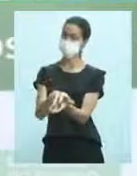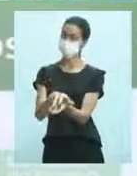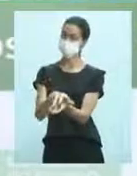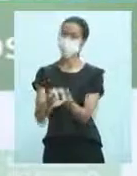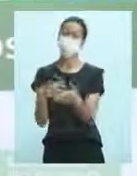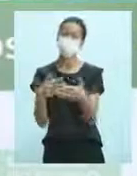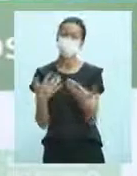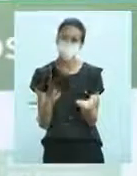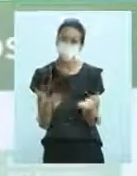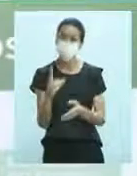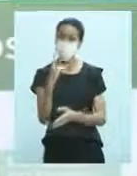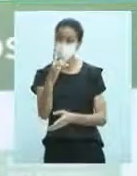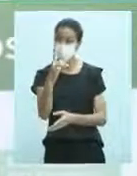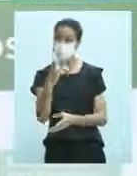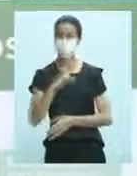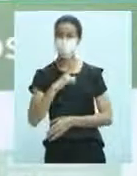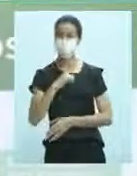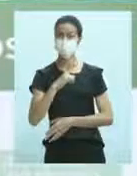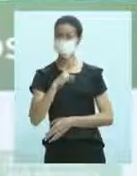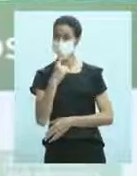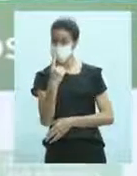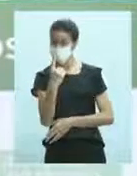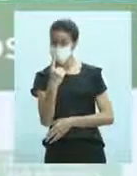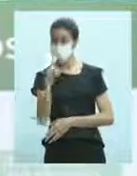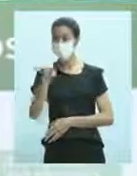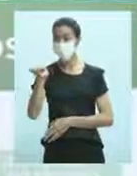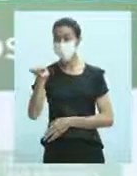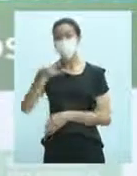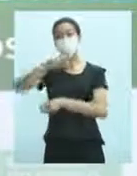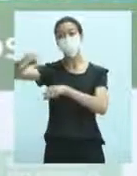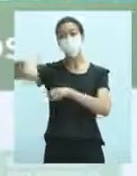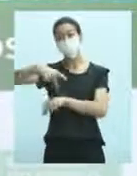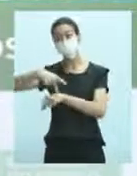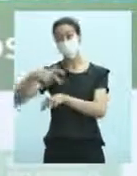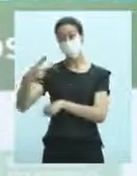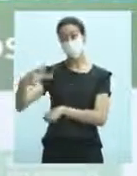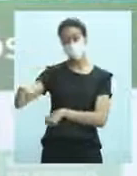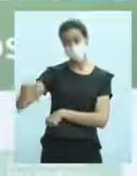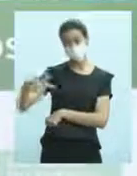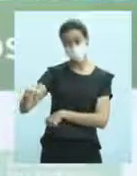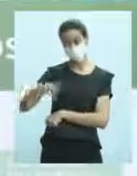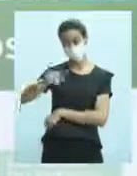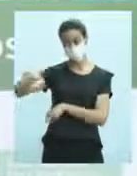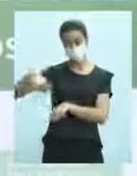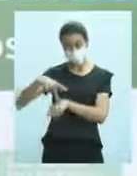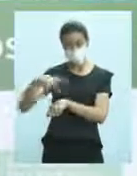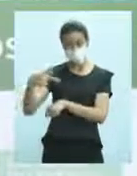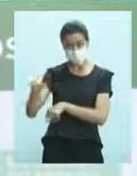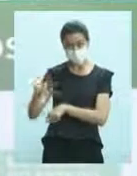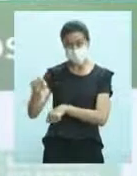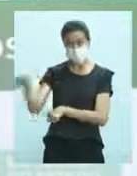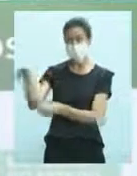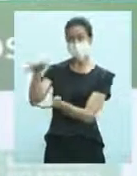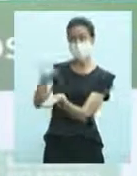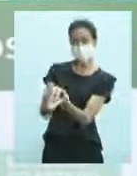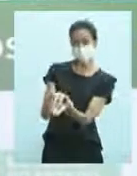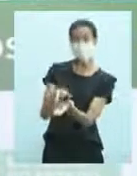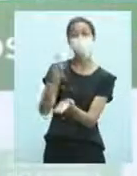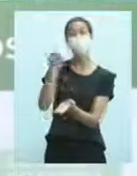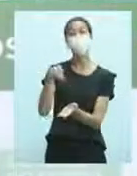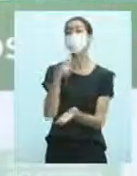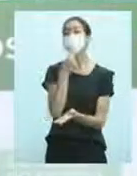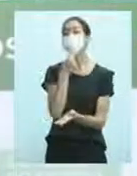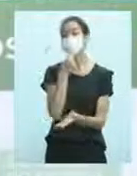computado como caso do país vizinho aqui que é um médio e tá com